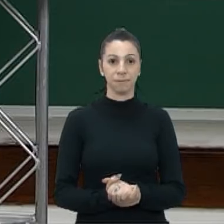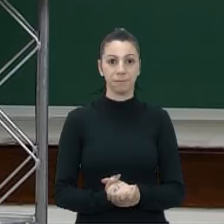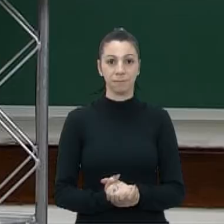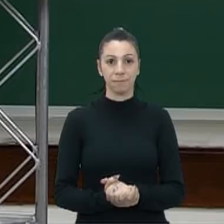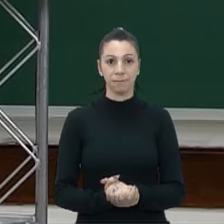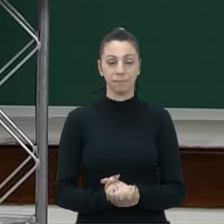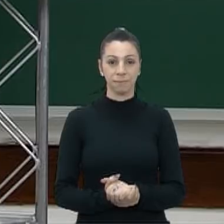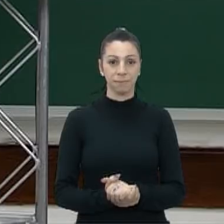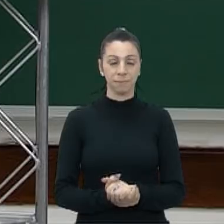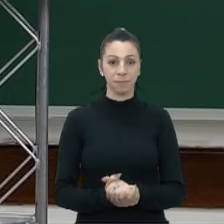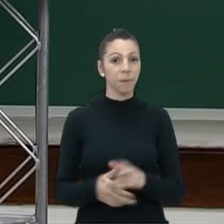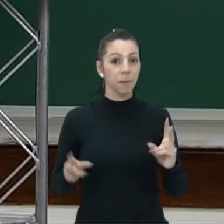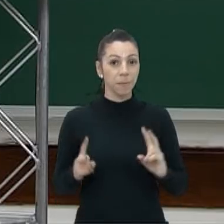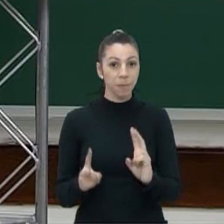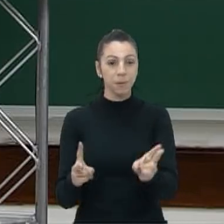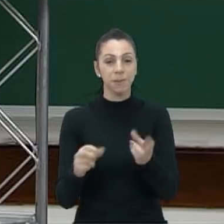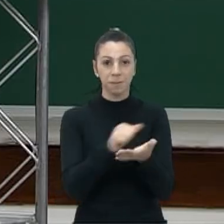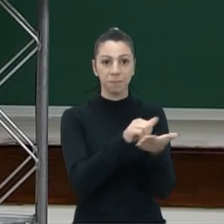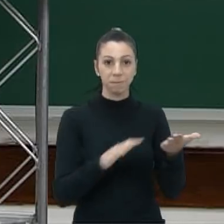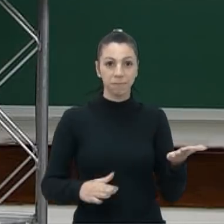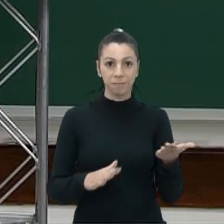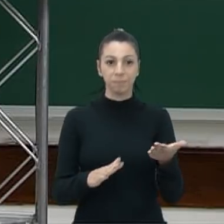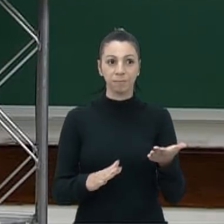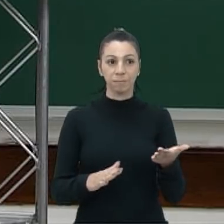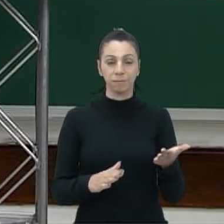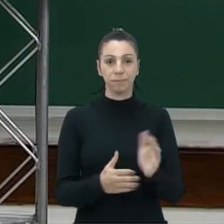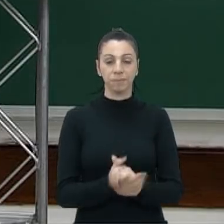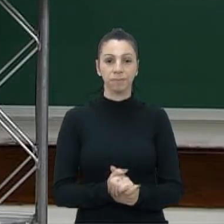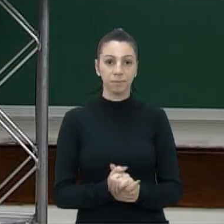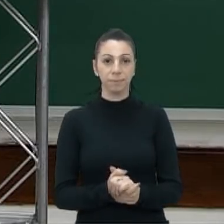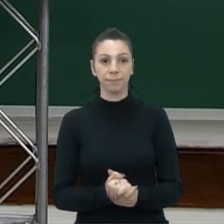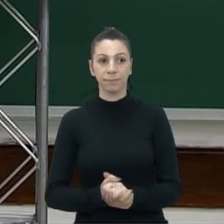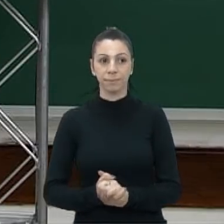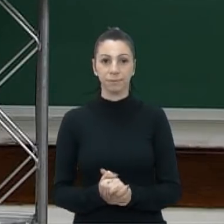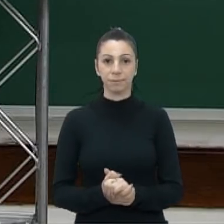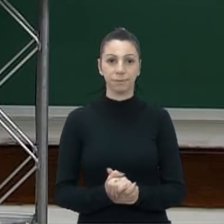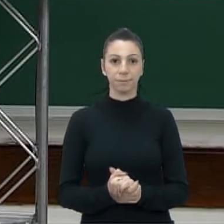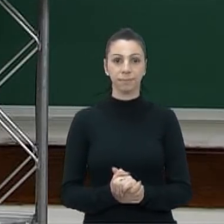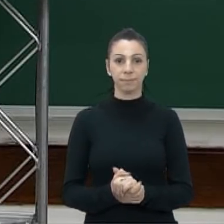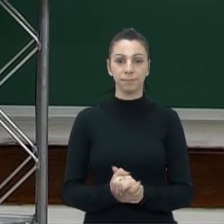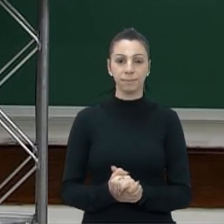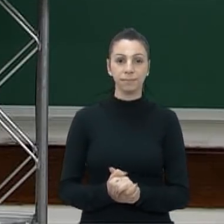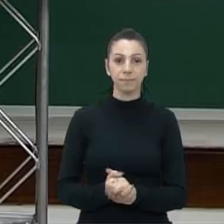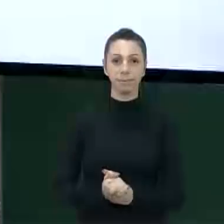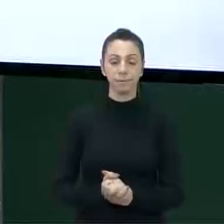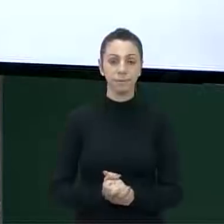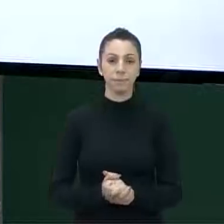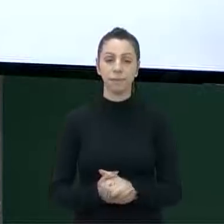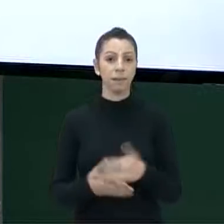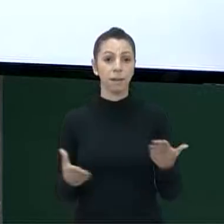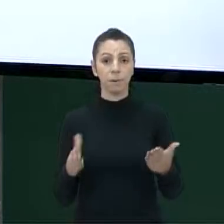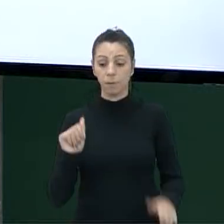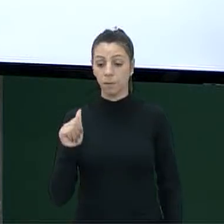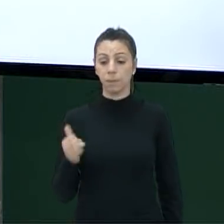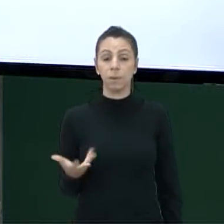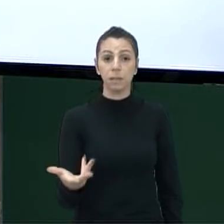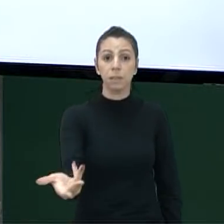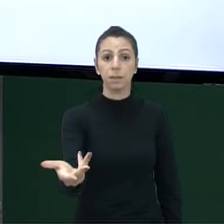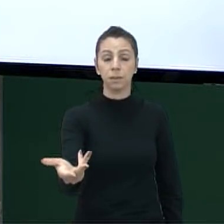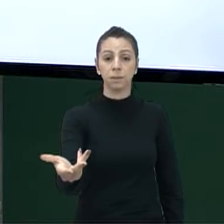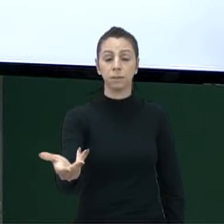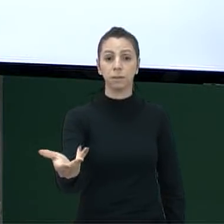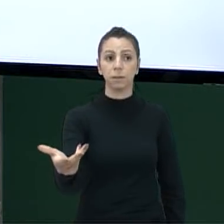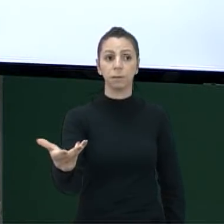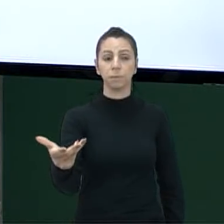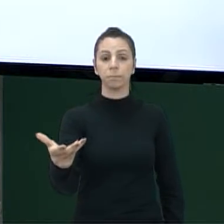Vamos lá, gente. Então, continuando nosso exercício aqui. Pessoal, então, qual é a aceleração promovida? Será que